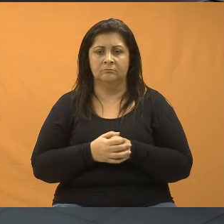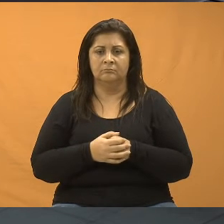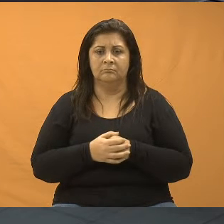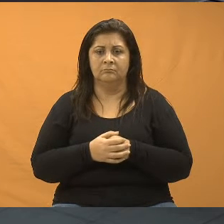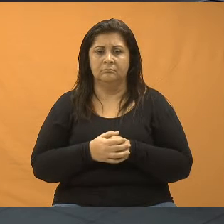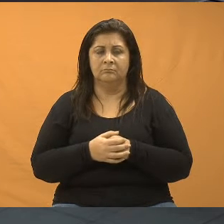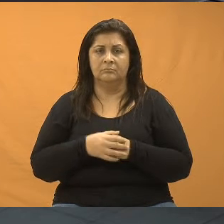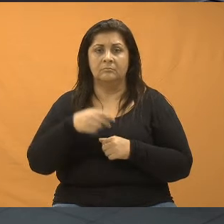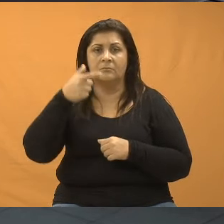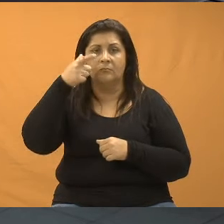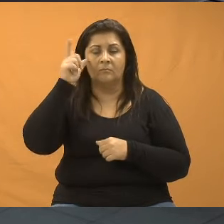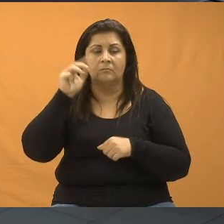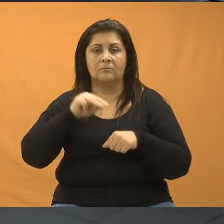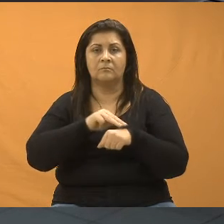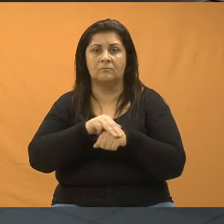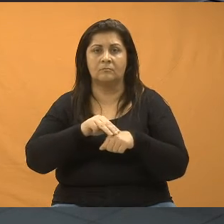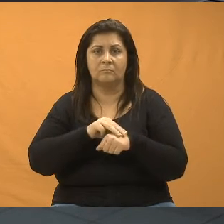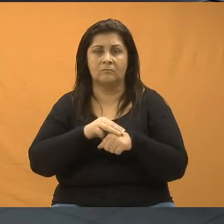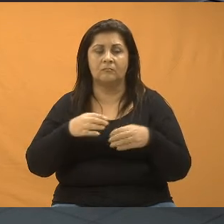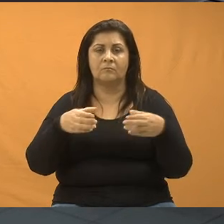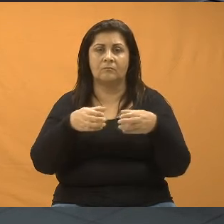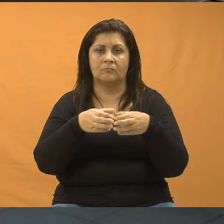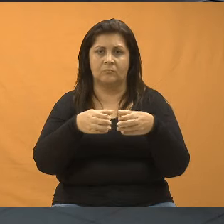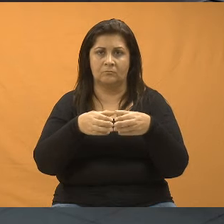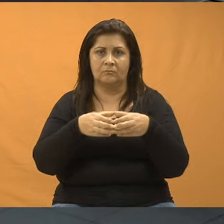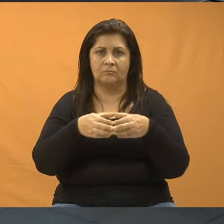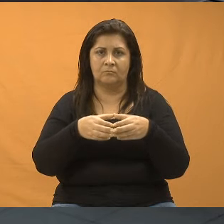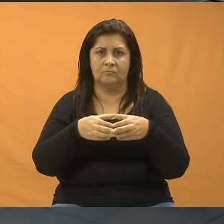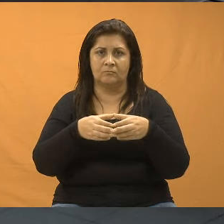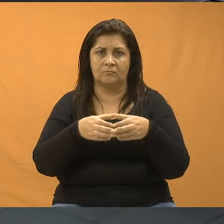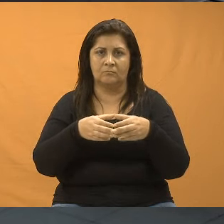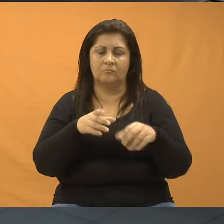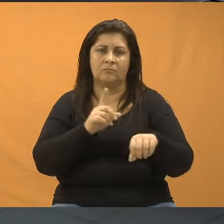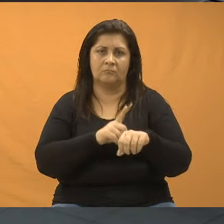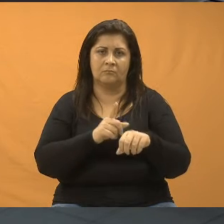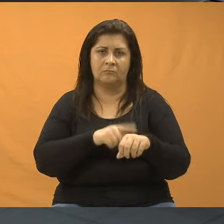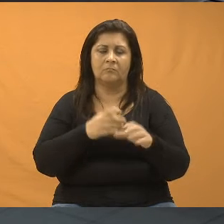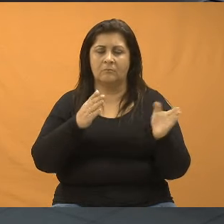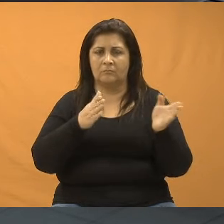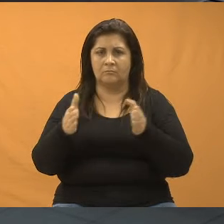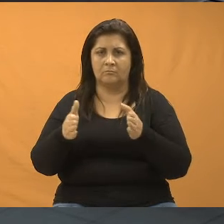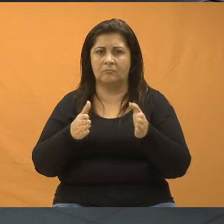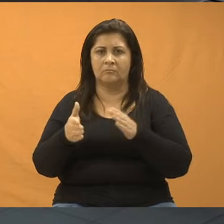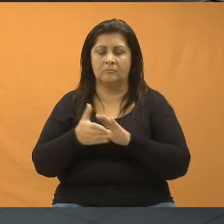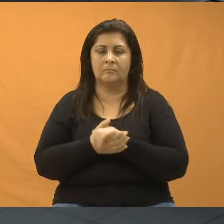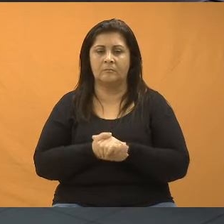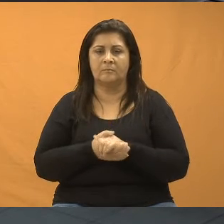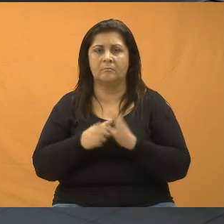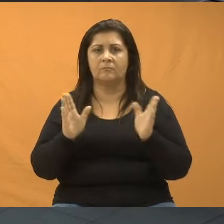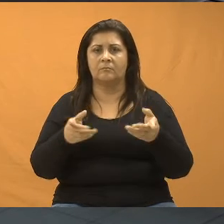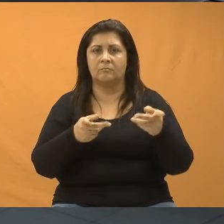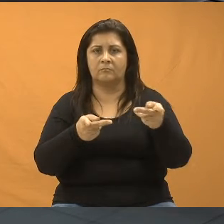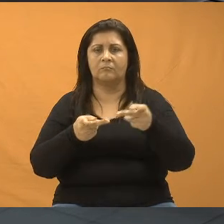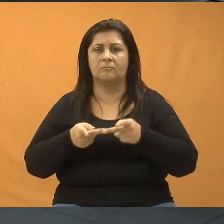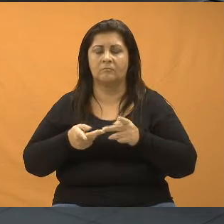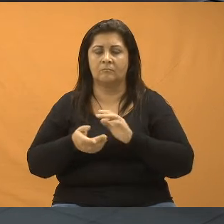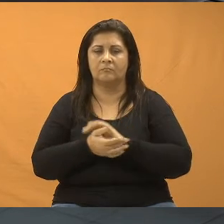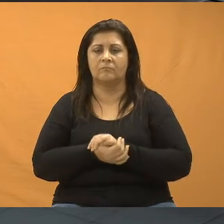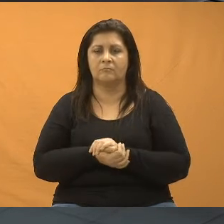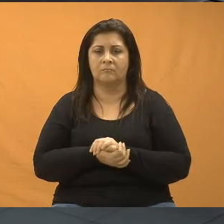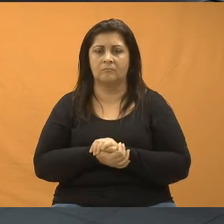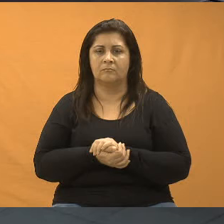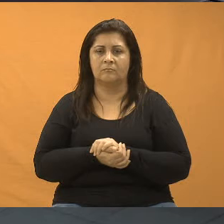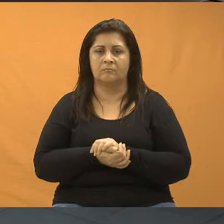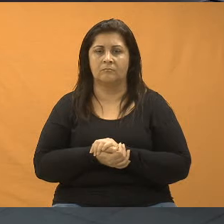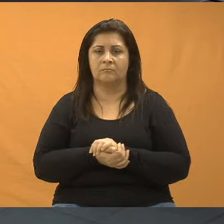ouvimos todos os integrantes do Comos desse período que está sendo investigado. Eles foram convocados para prestar